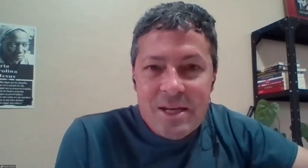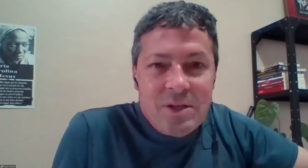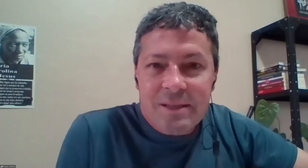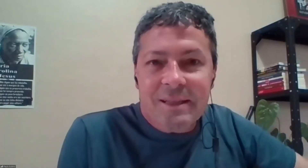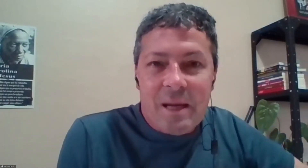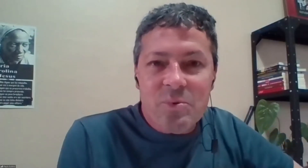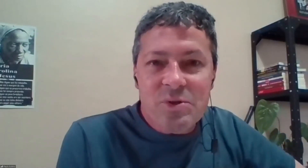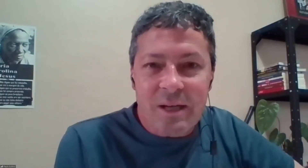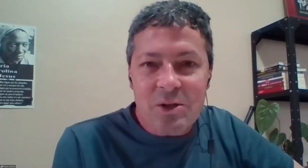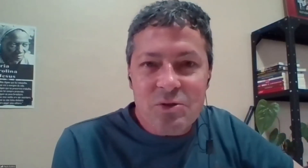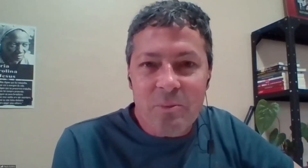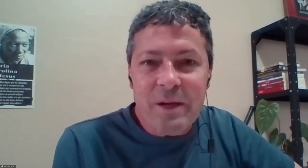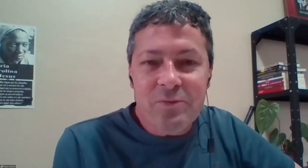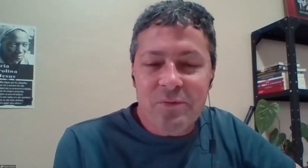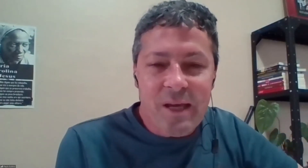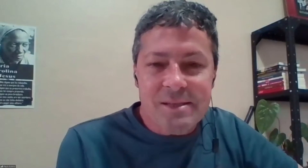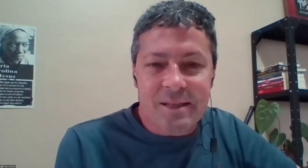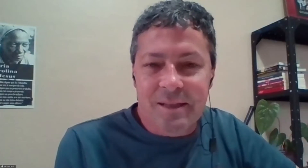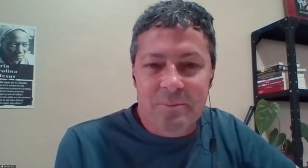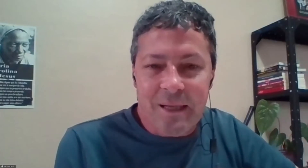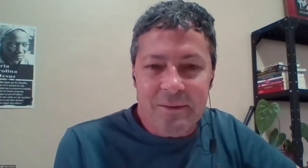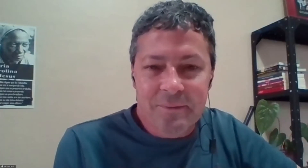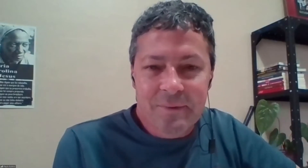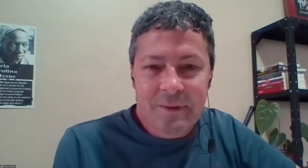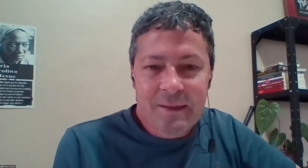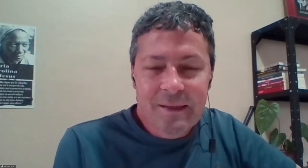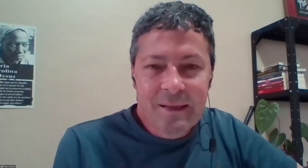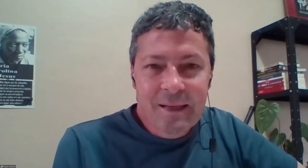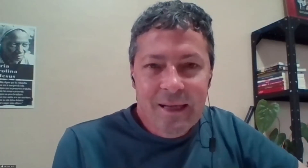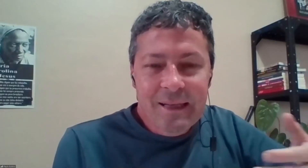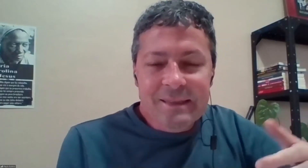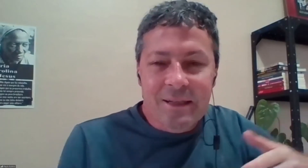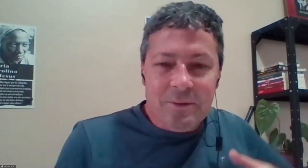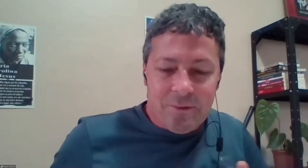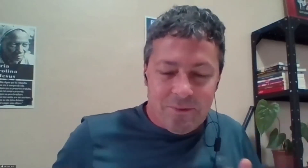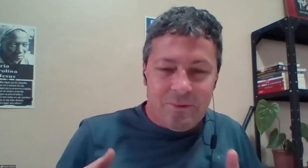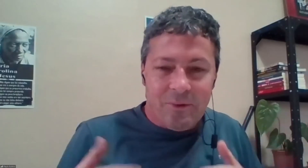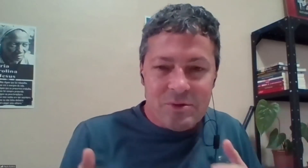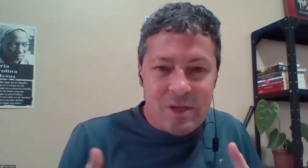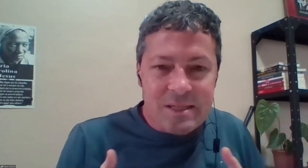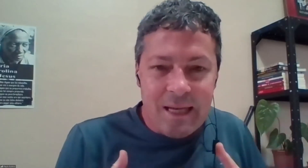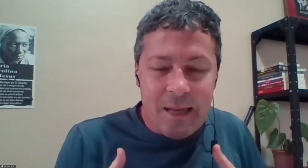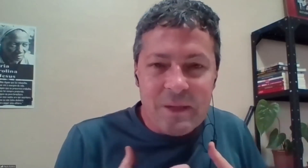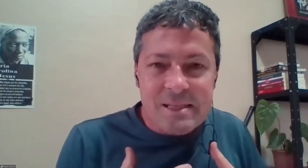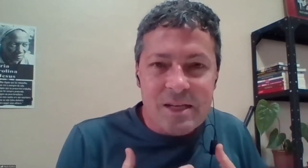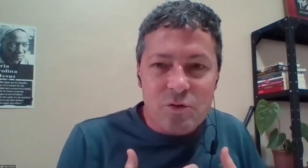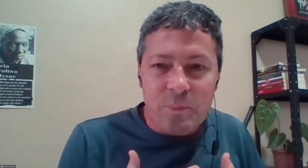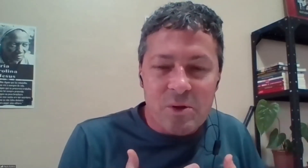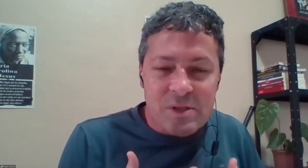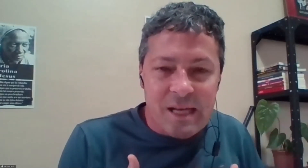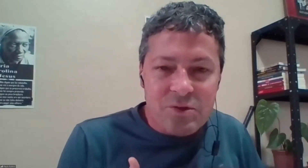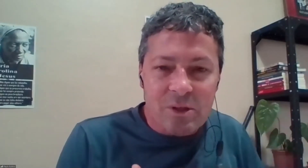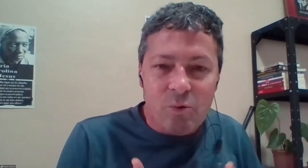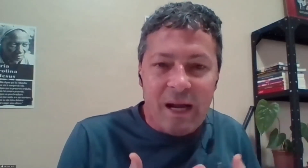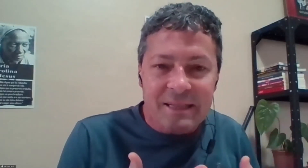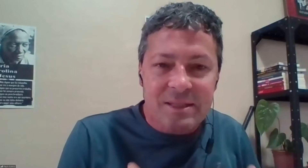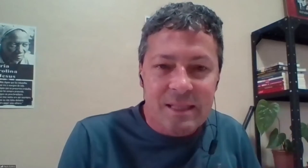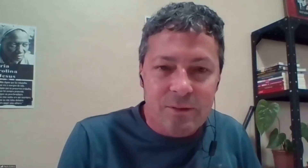Mas é gente que está buscando a sobrevivência também. Então, ou seja, é preciso um